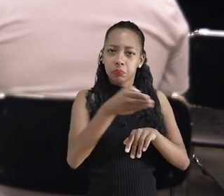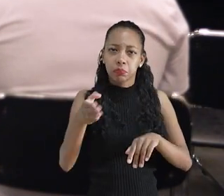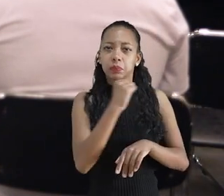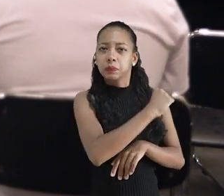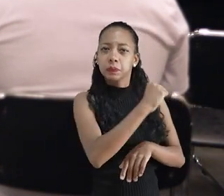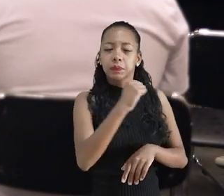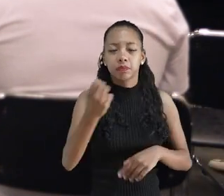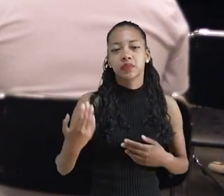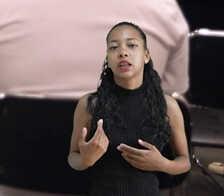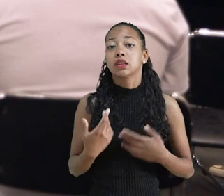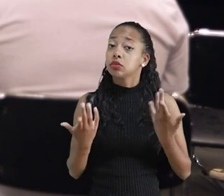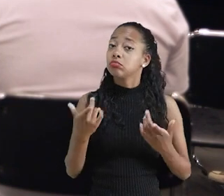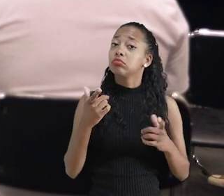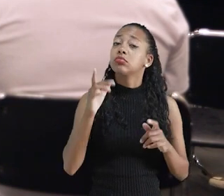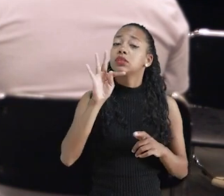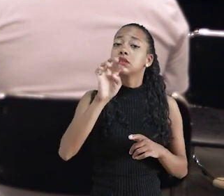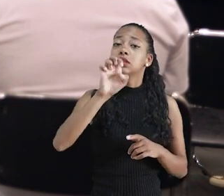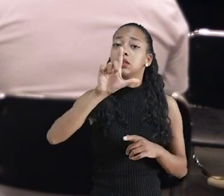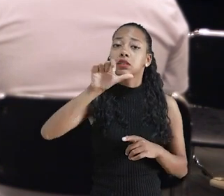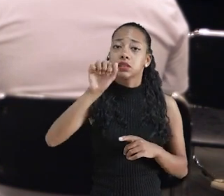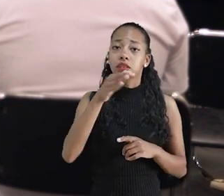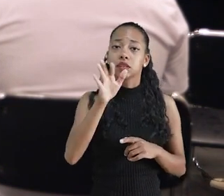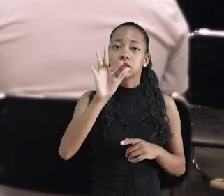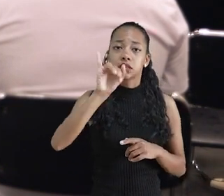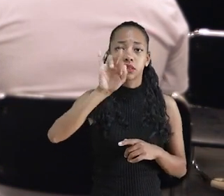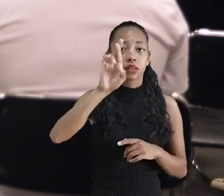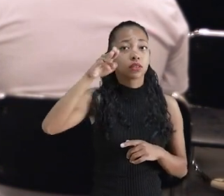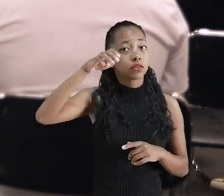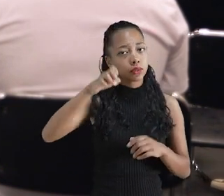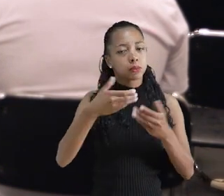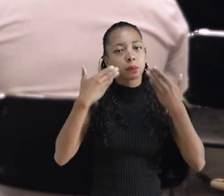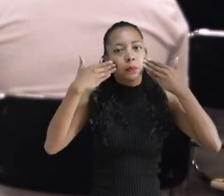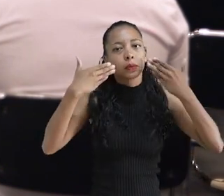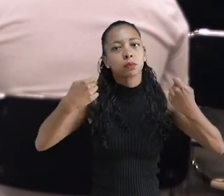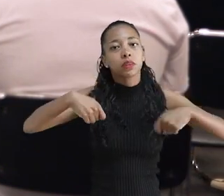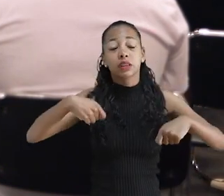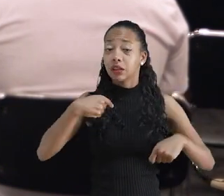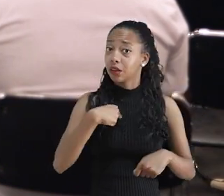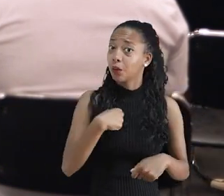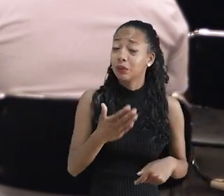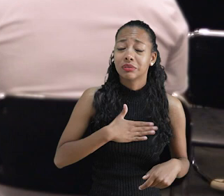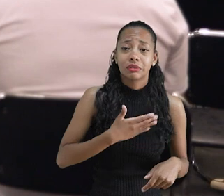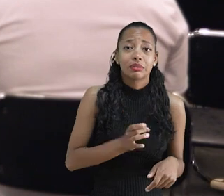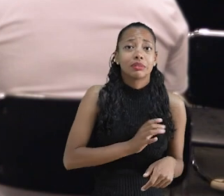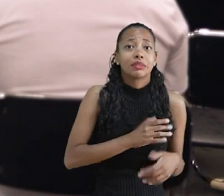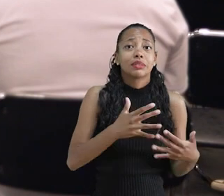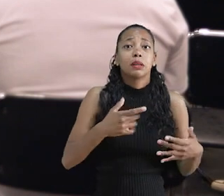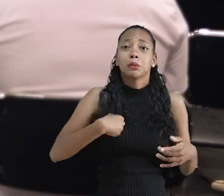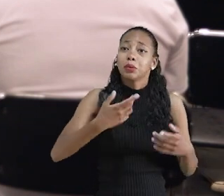ser voz naquele momento né a gente assustado eu fui testemunha da da chacina assustado e as